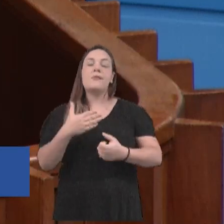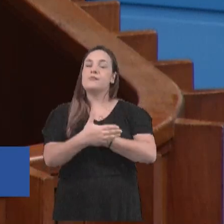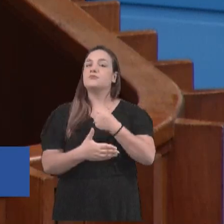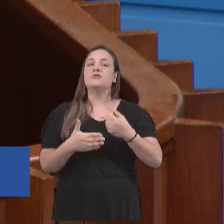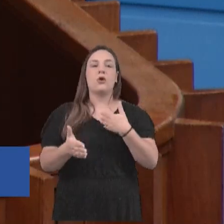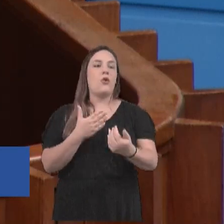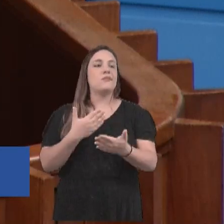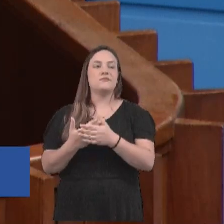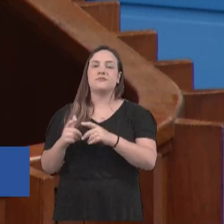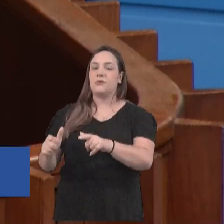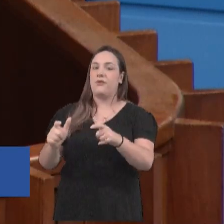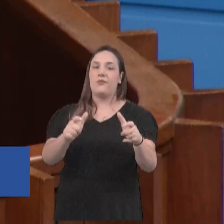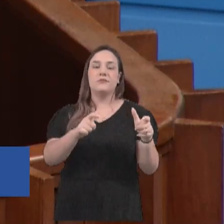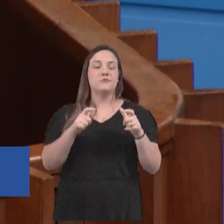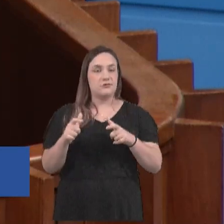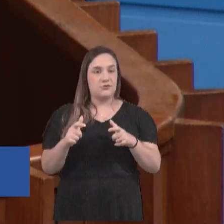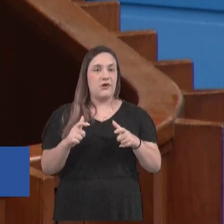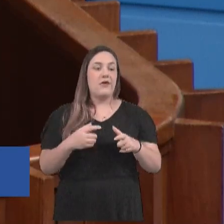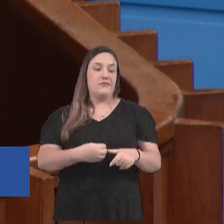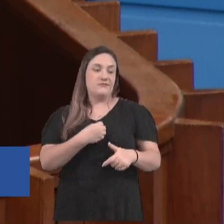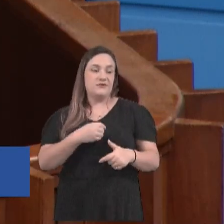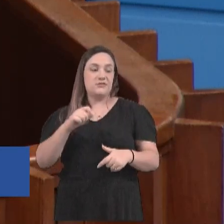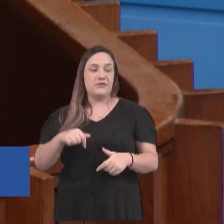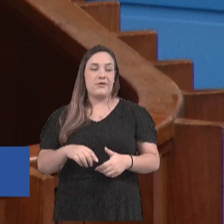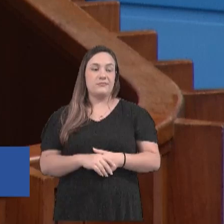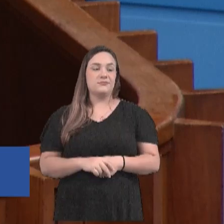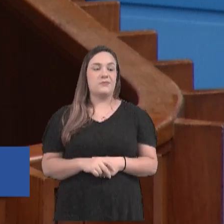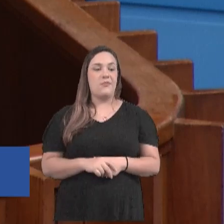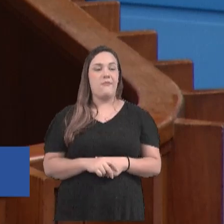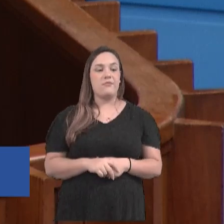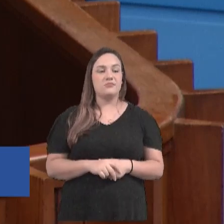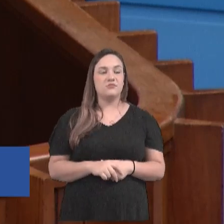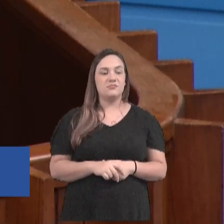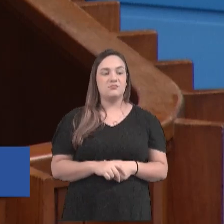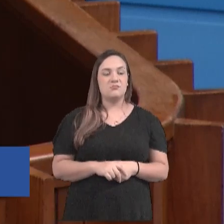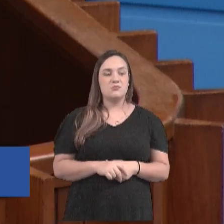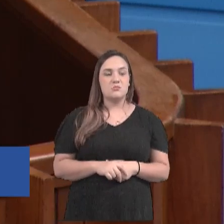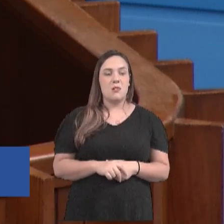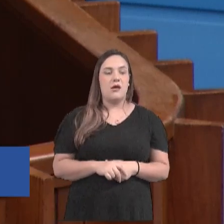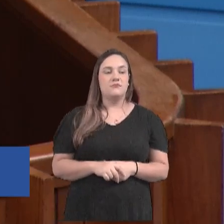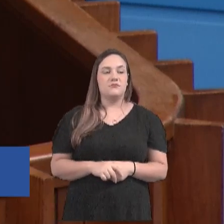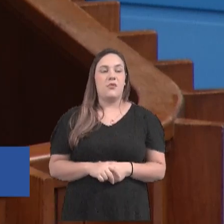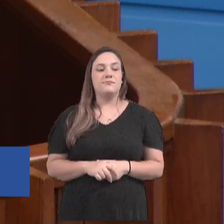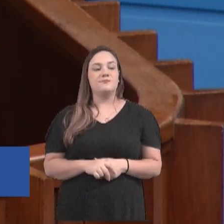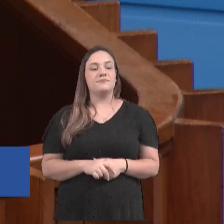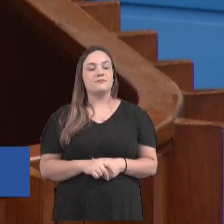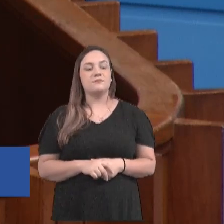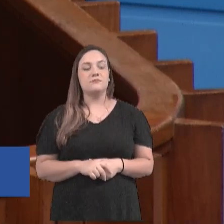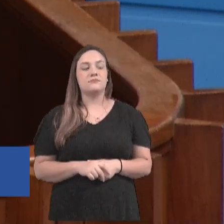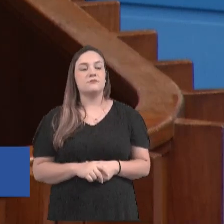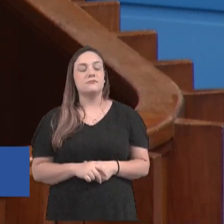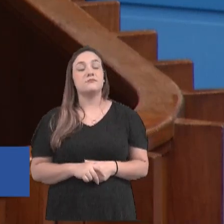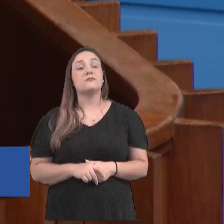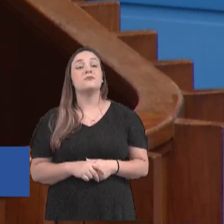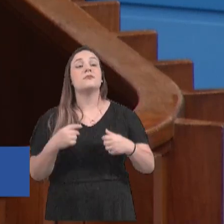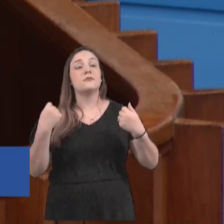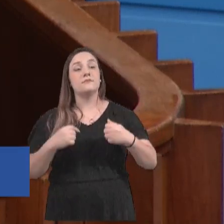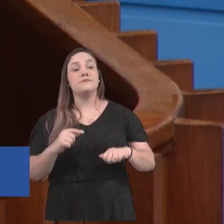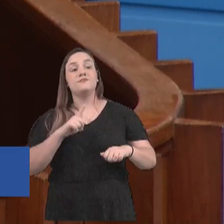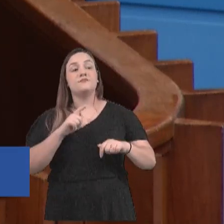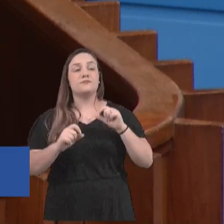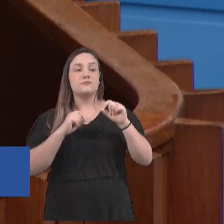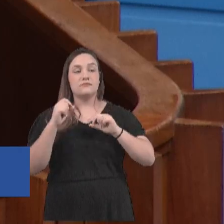os espaços onde elas estão. Nós precisamos também garantir que haja